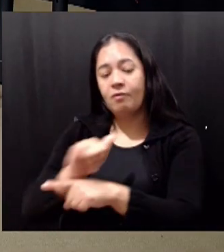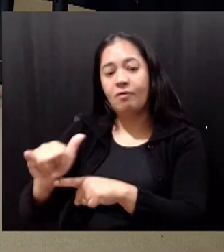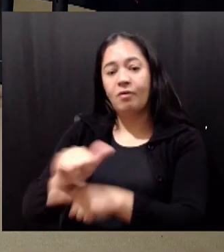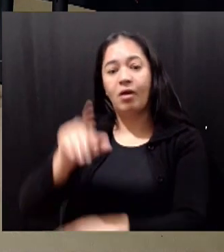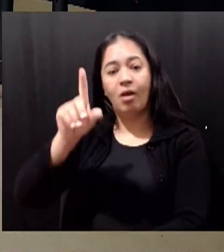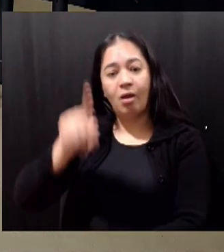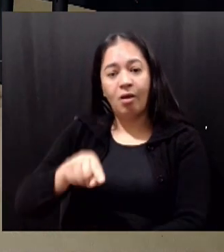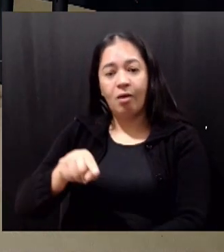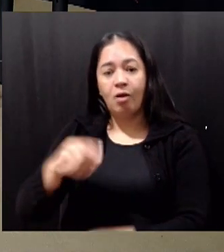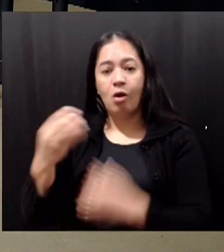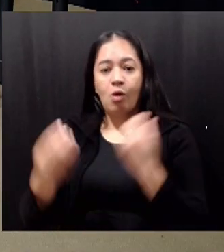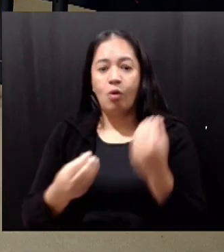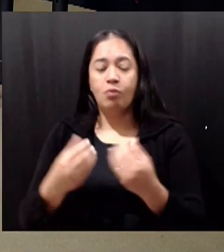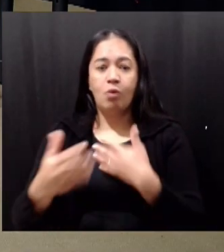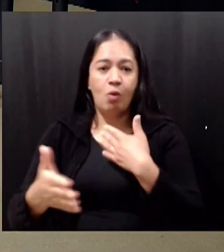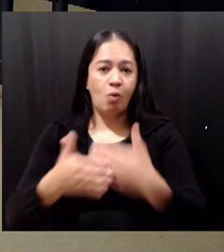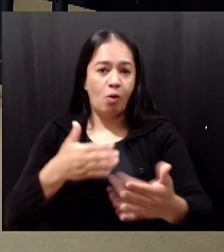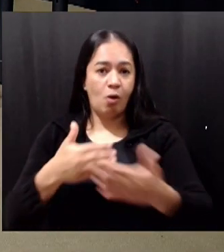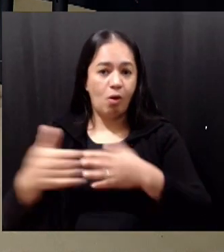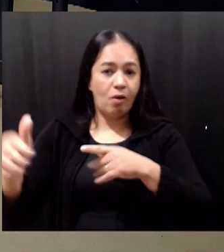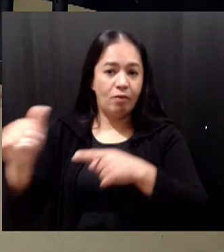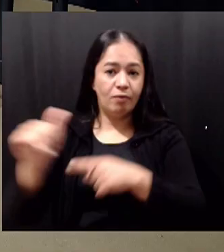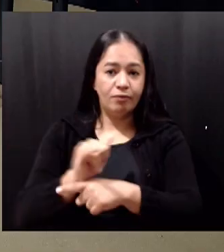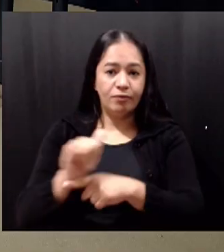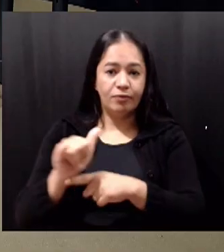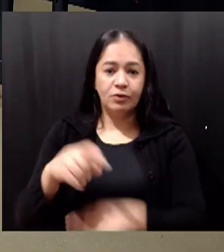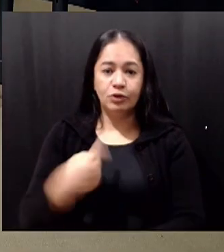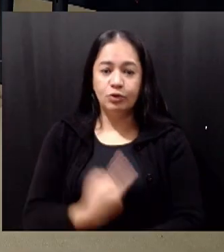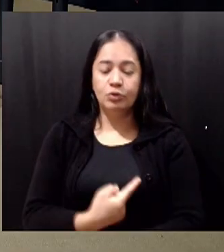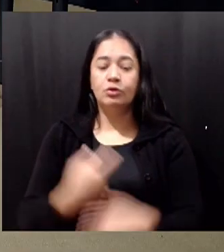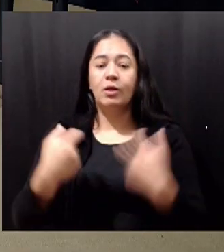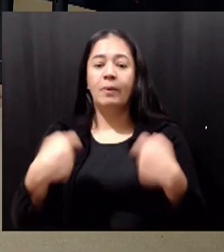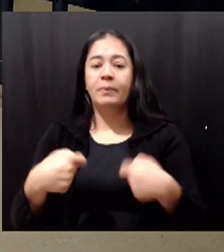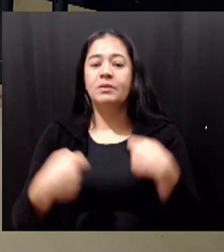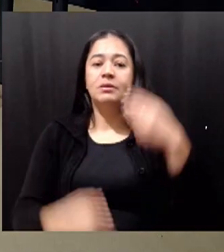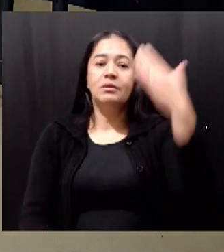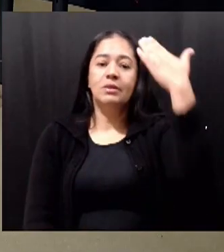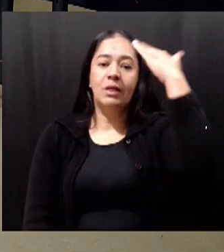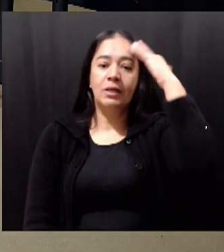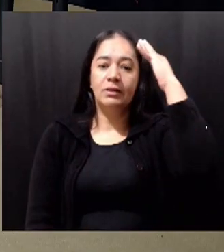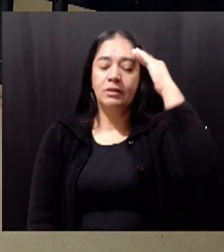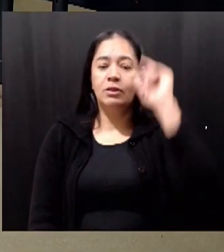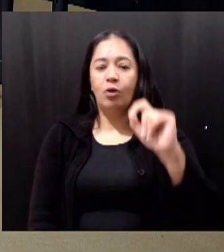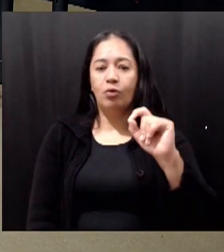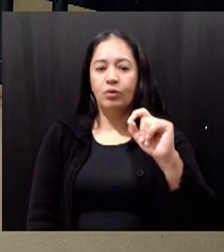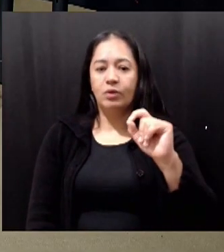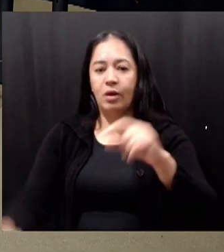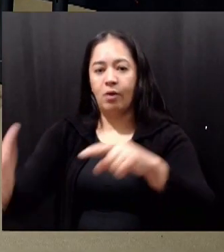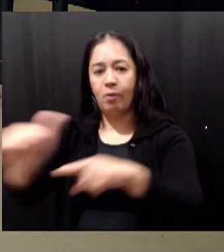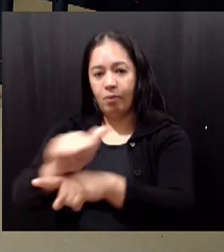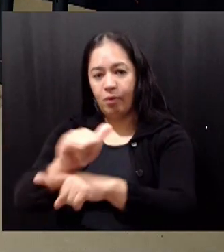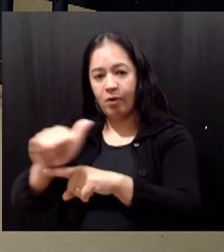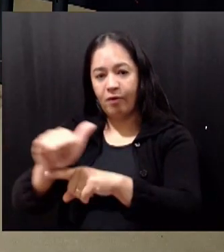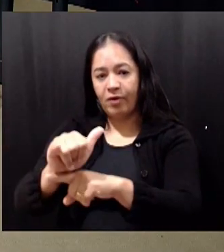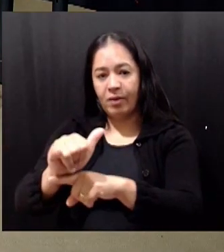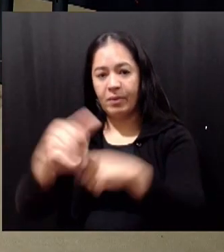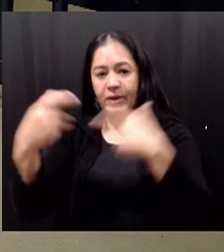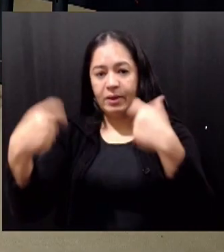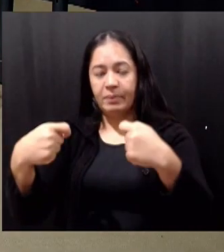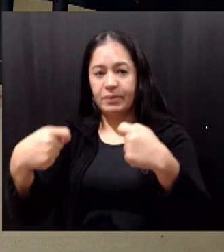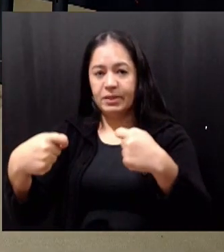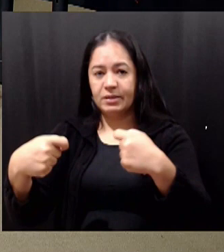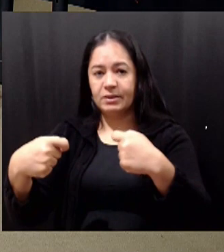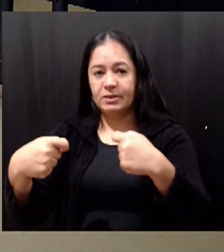qualquer ferramenta, a gente precisa entender que uma ferramenta, ela tem que ser dada na mão